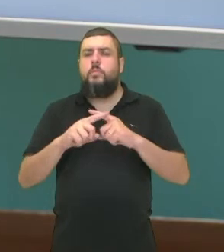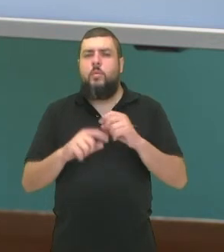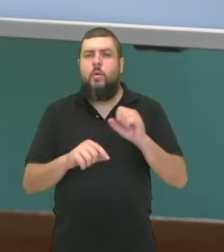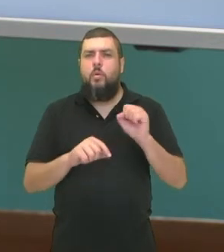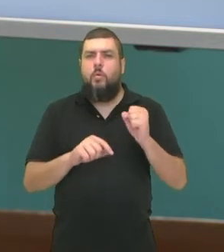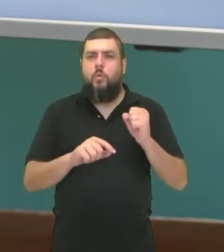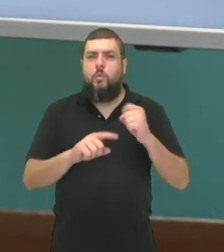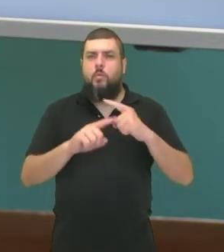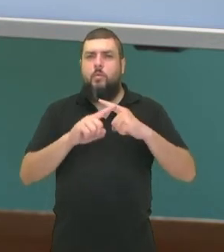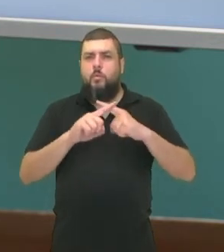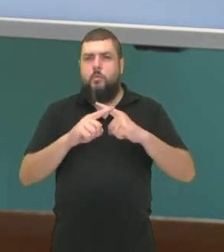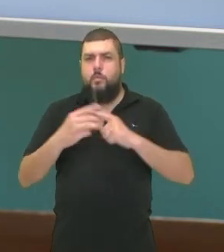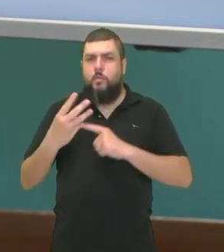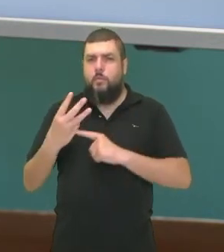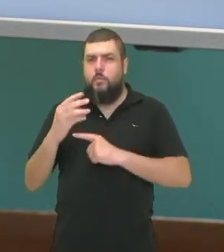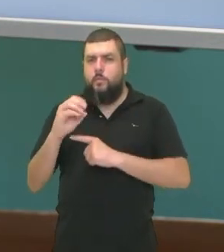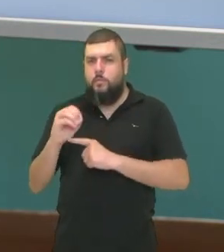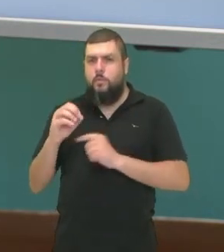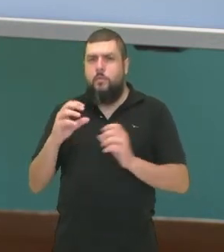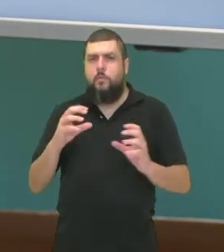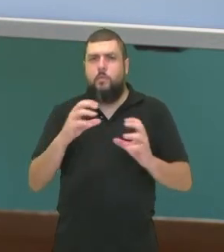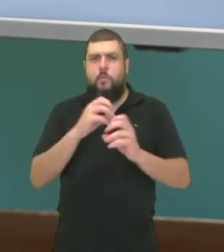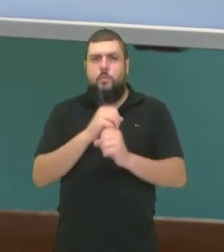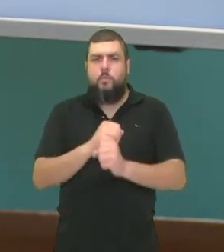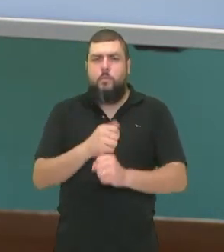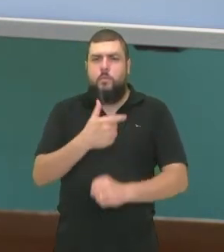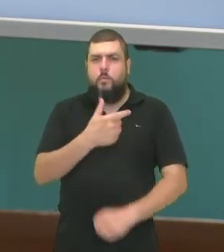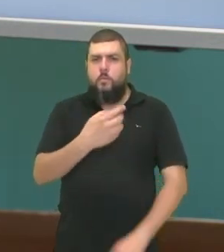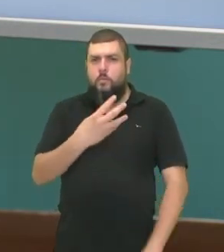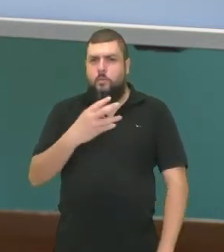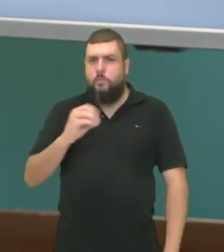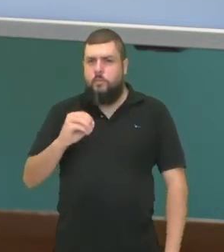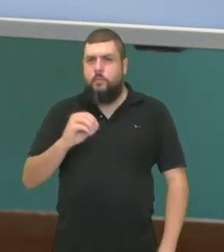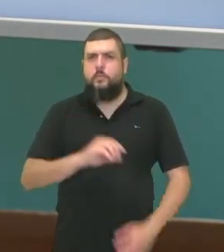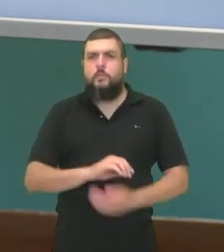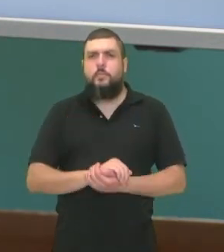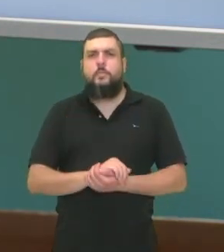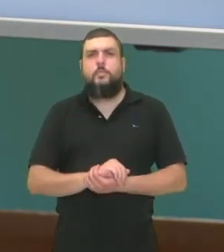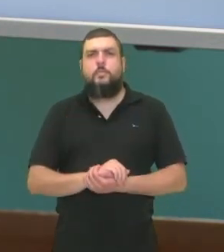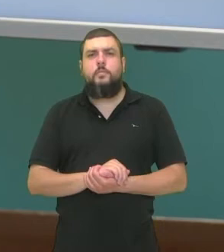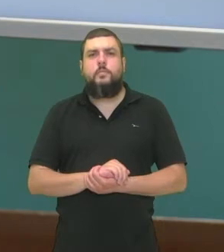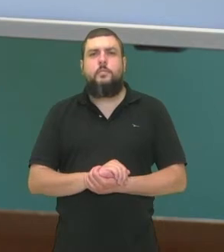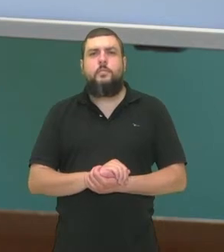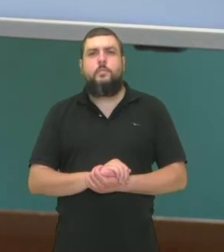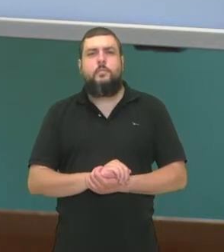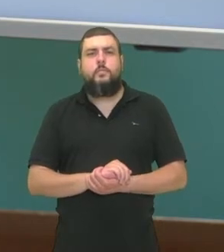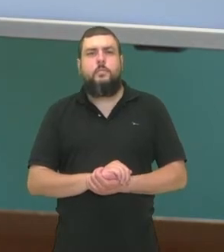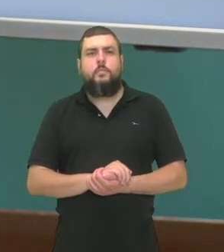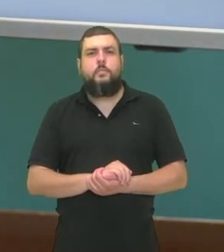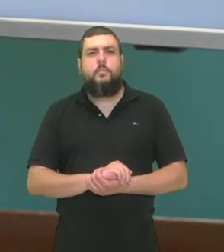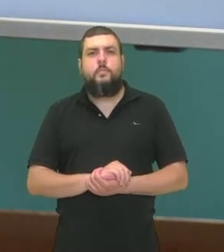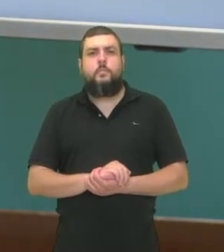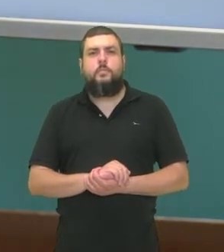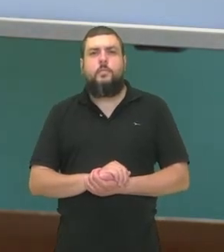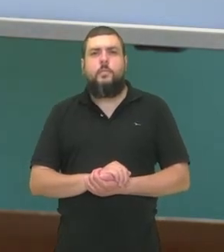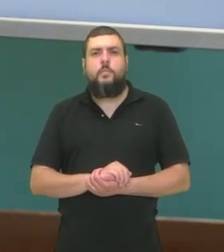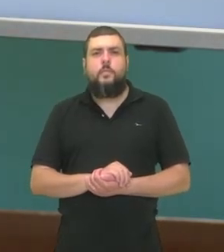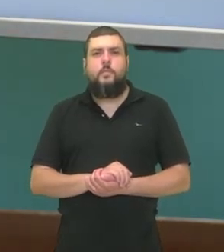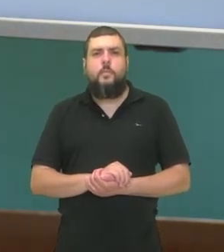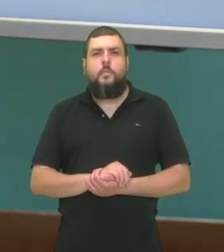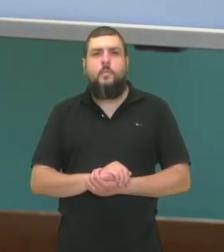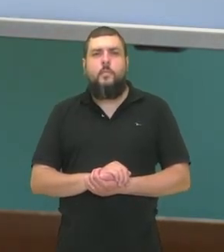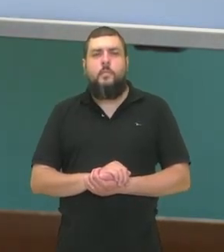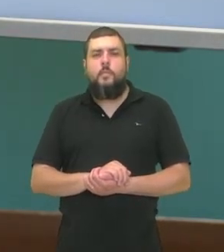vezes 30, que vai ser 240, isso mesmo, tá? E aí, olha só, E se por engano, aquilo que eu falei